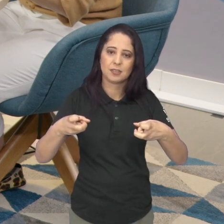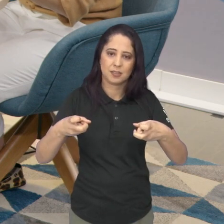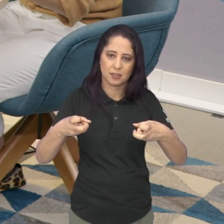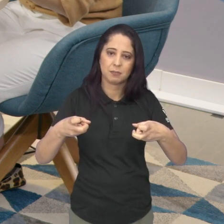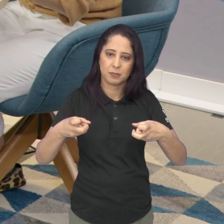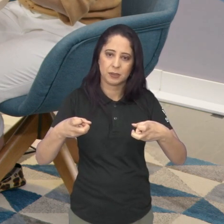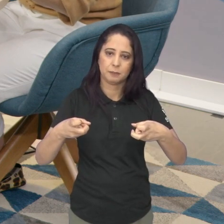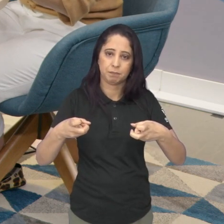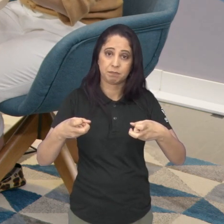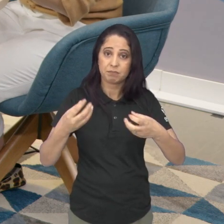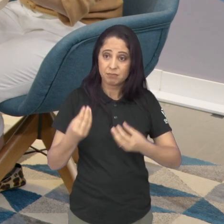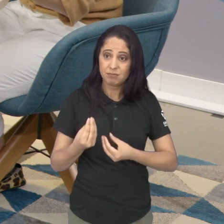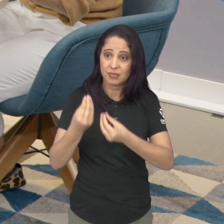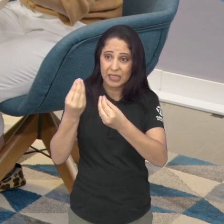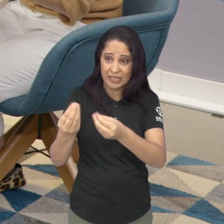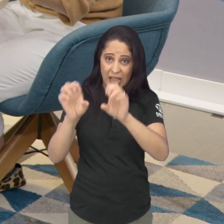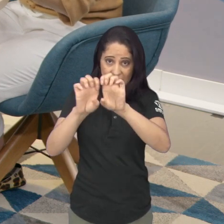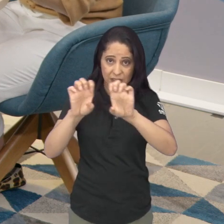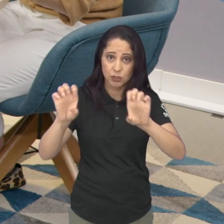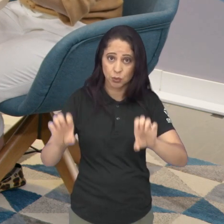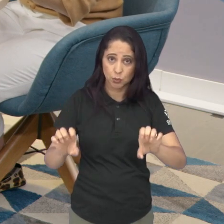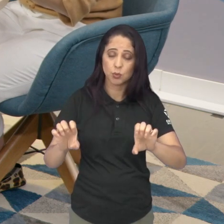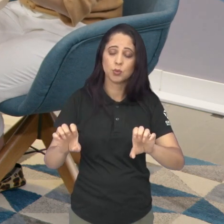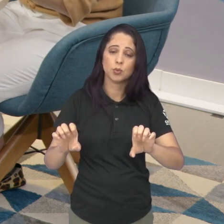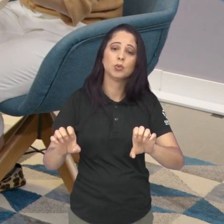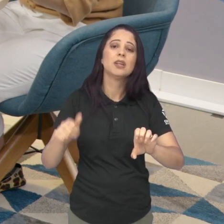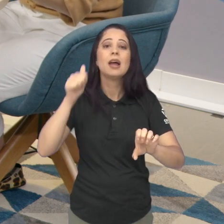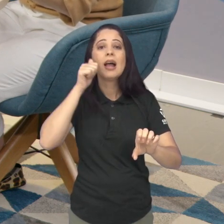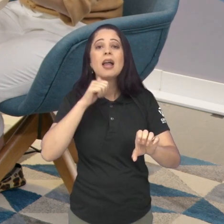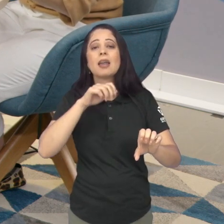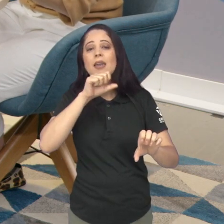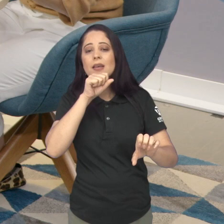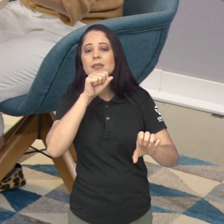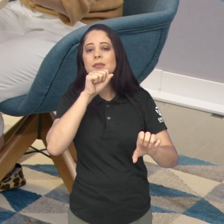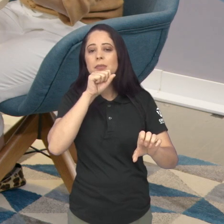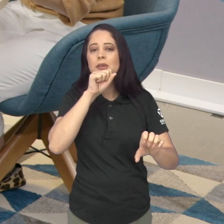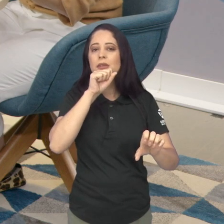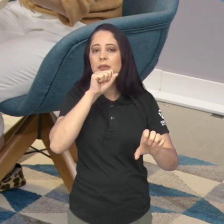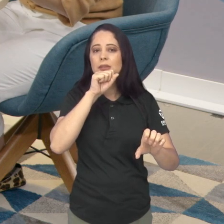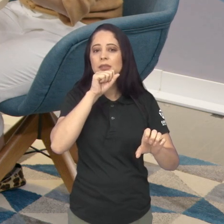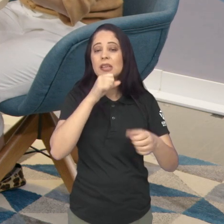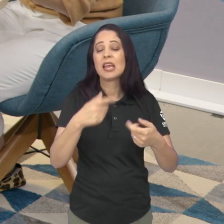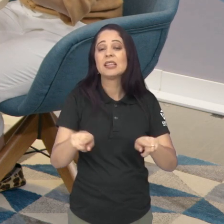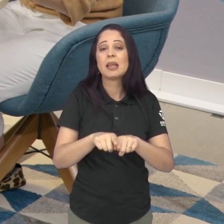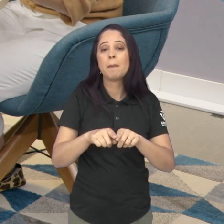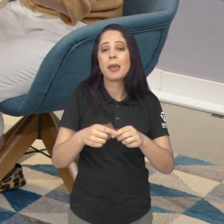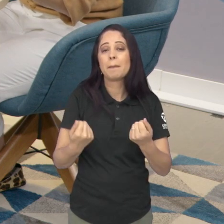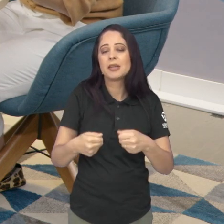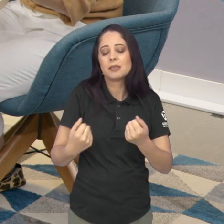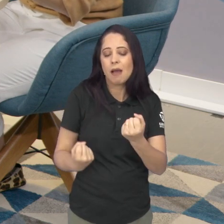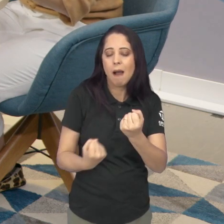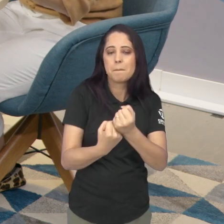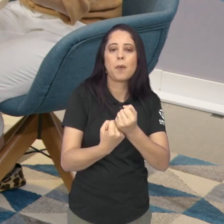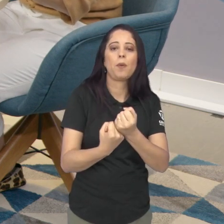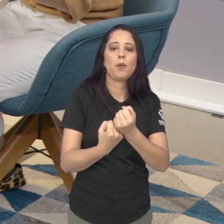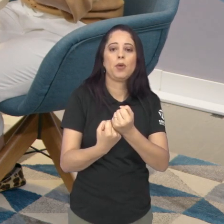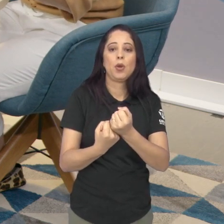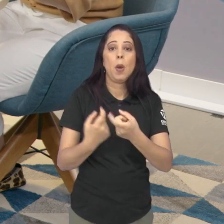só falando, que dê também mais estrutura para que essas mães também consigam, né, se planejar, seja